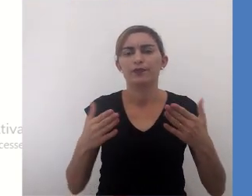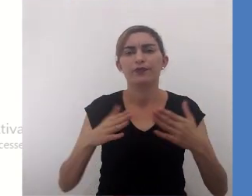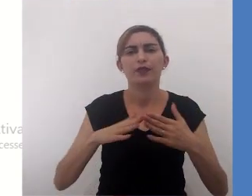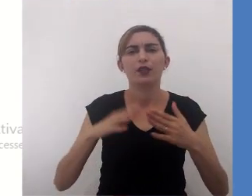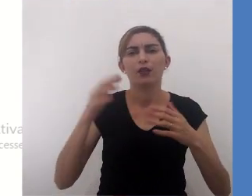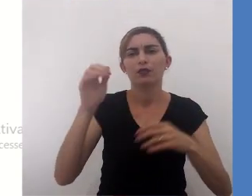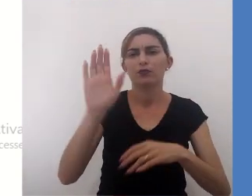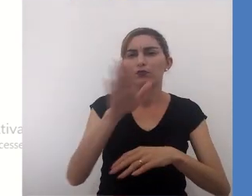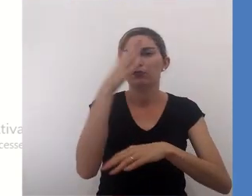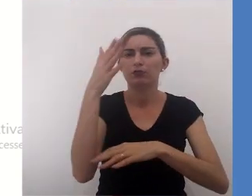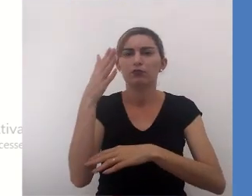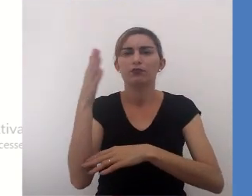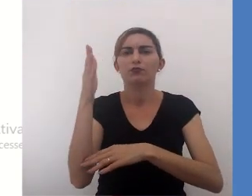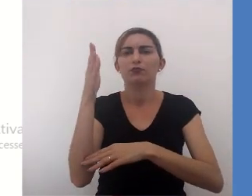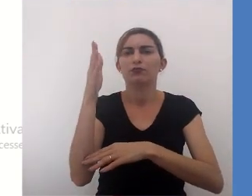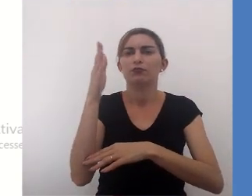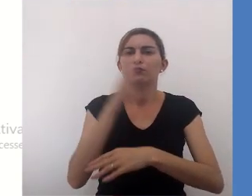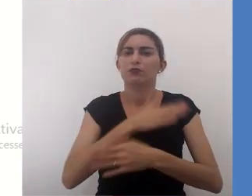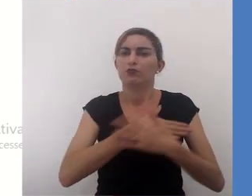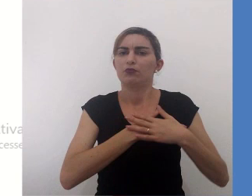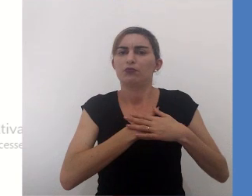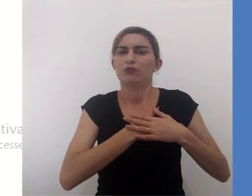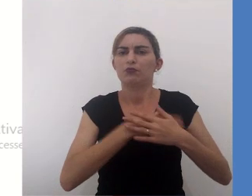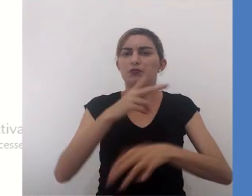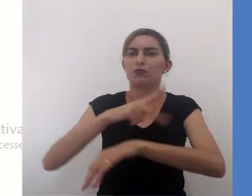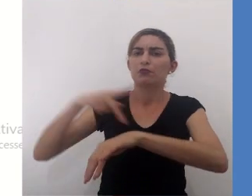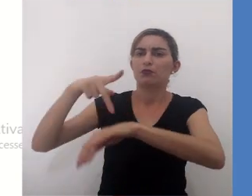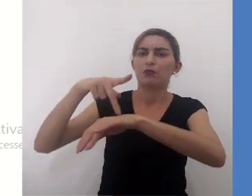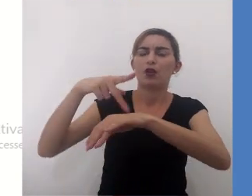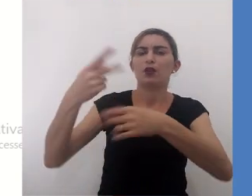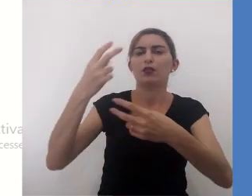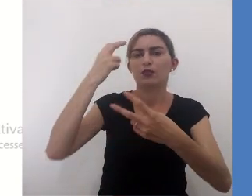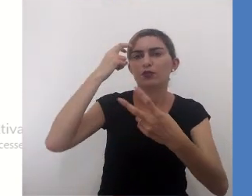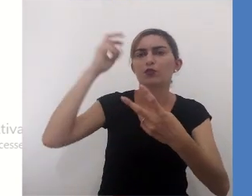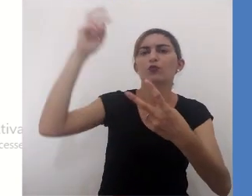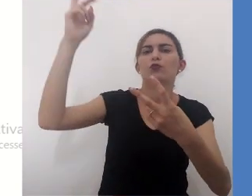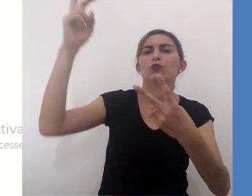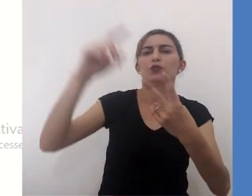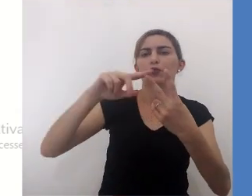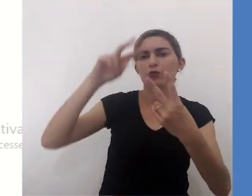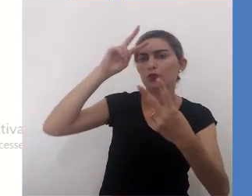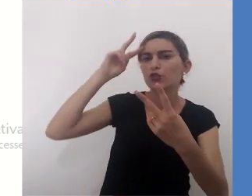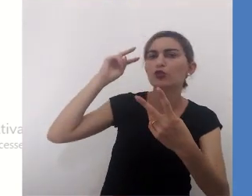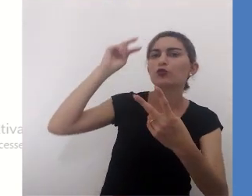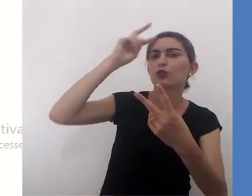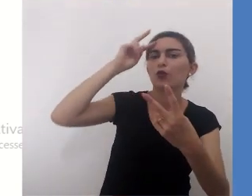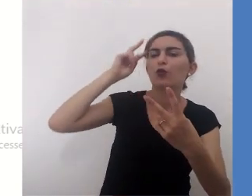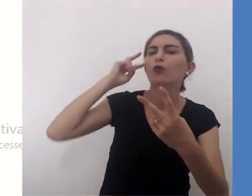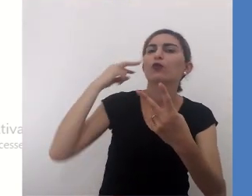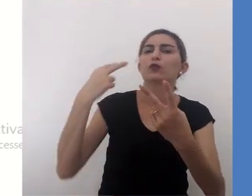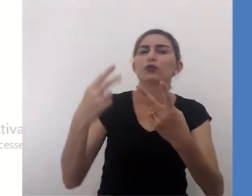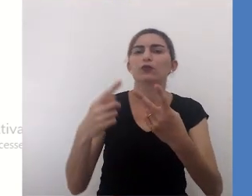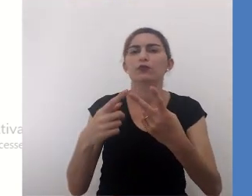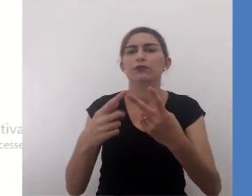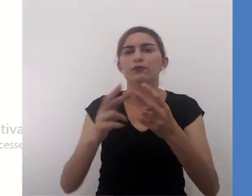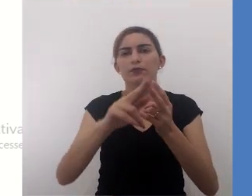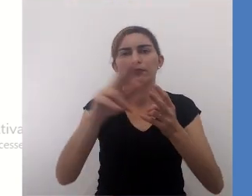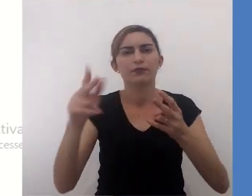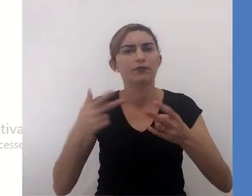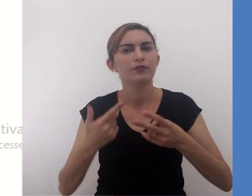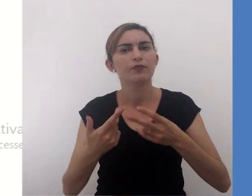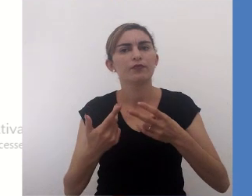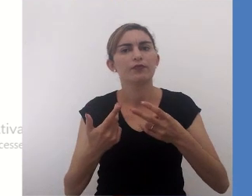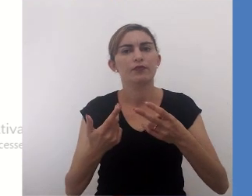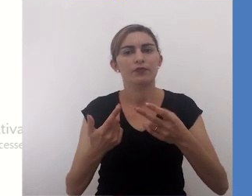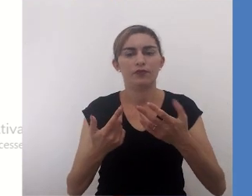a uma nação, com língua, cultura, história comuns, forjou-se aos